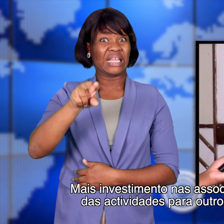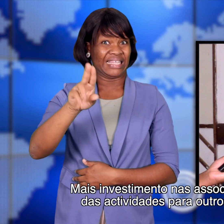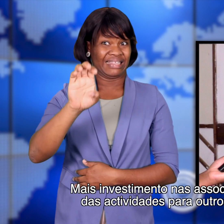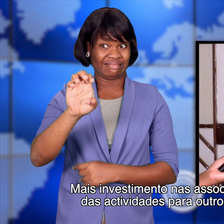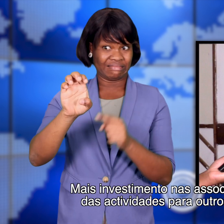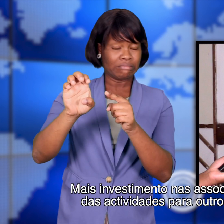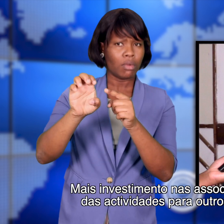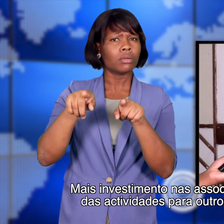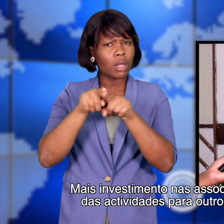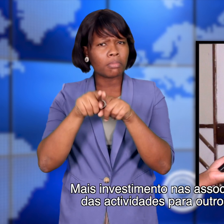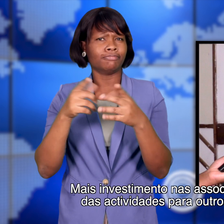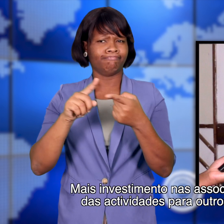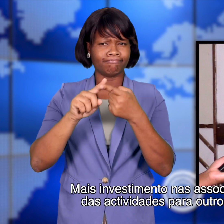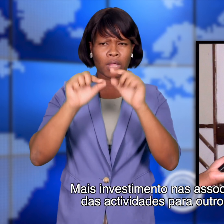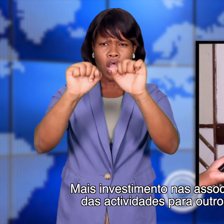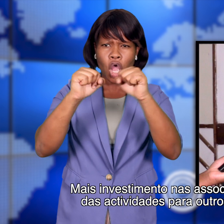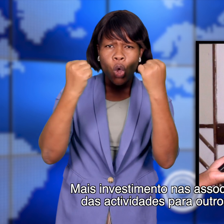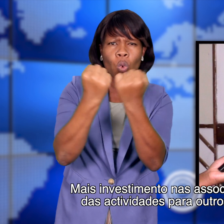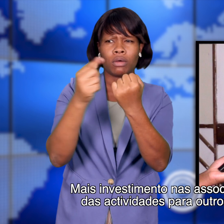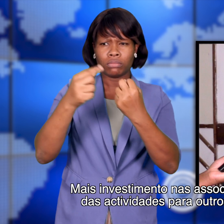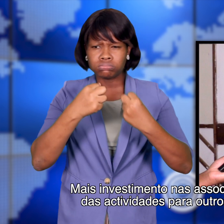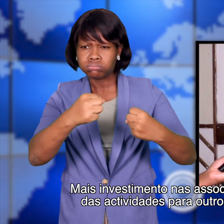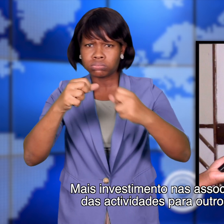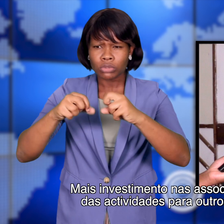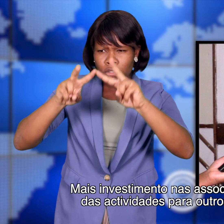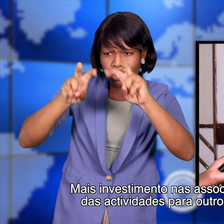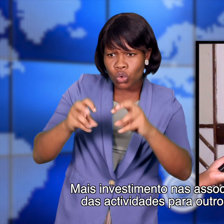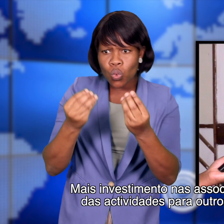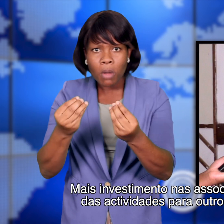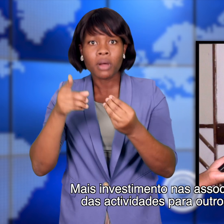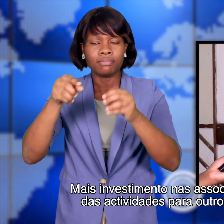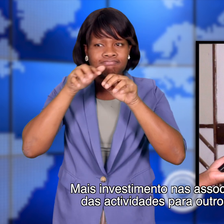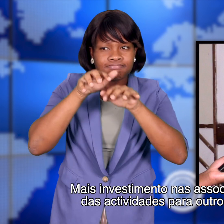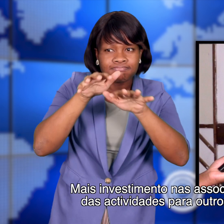Mais investimentos nas associações e expansão das atividades para